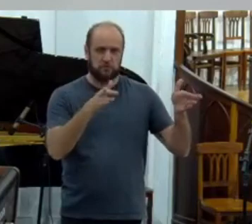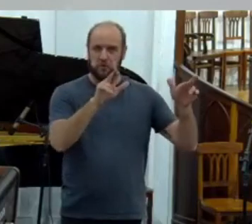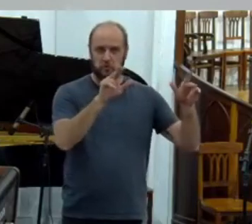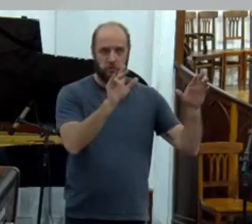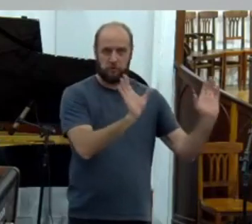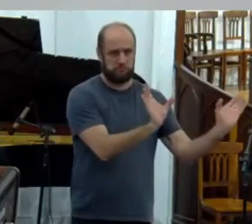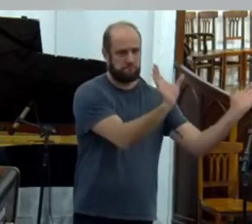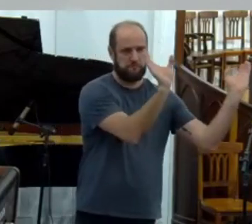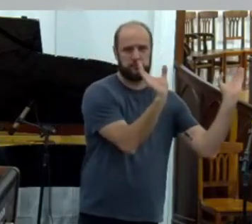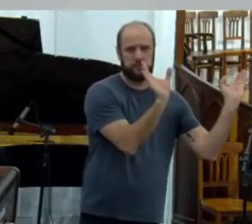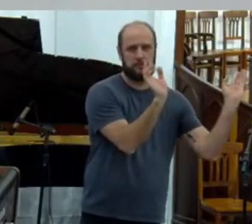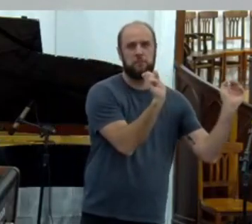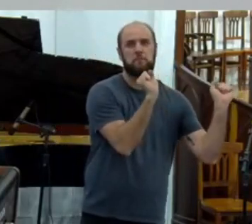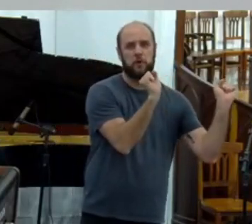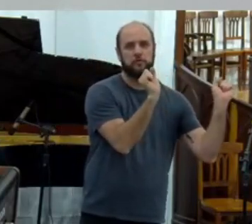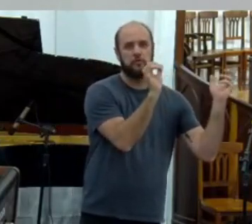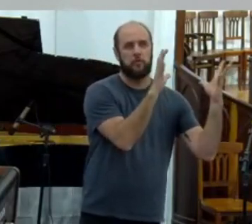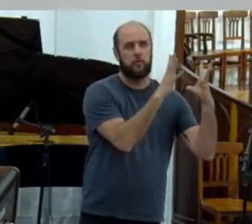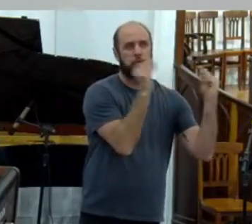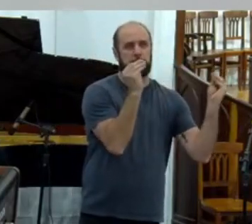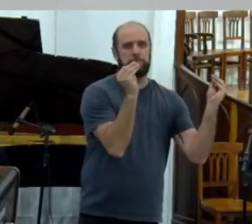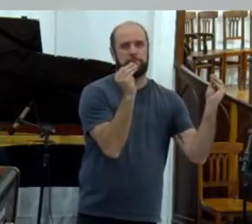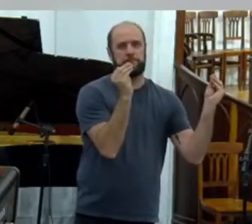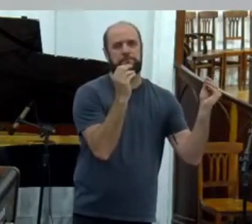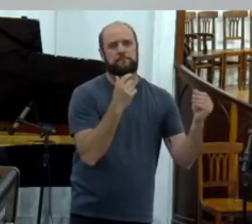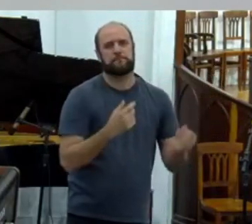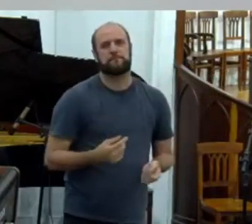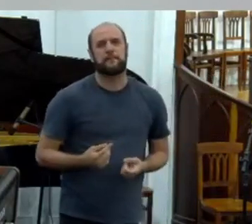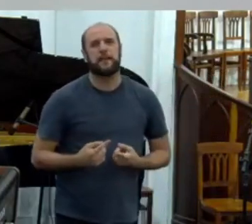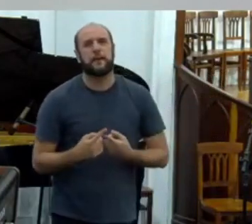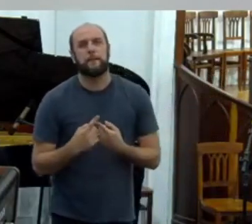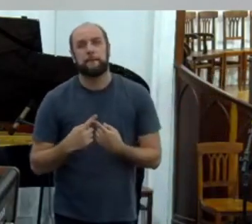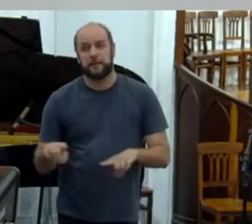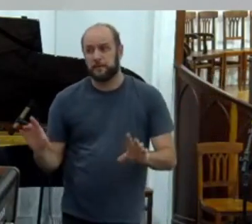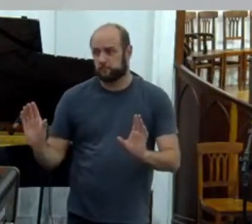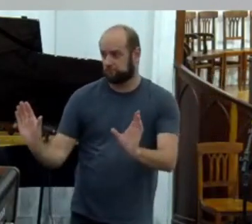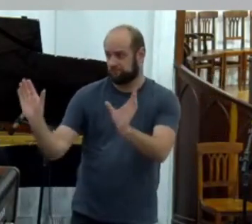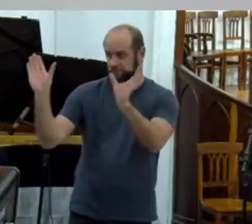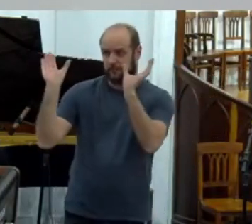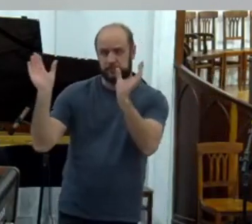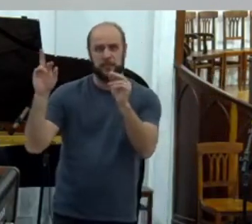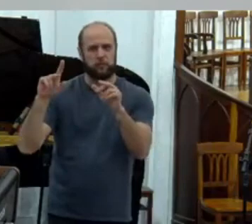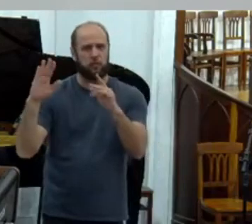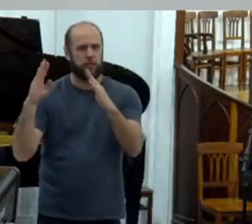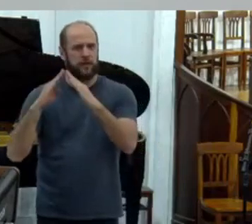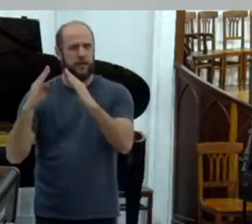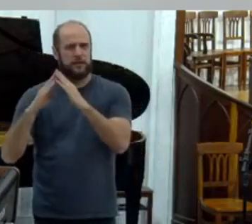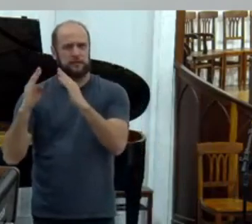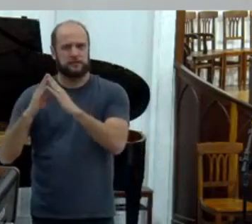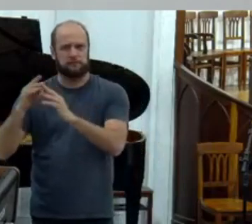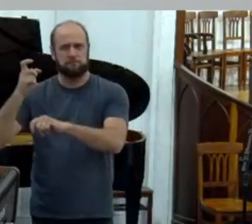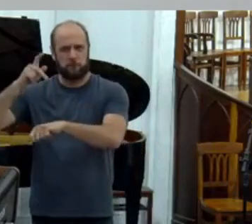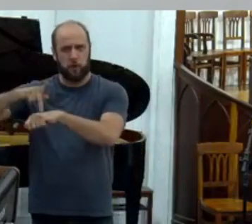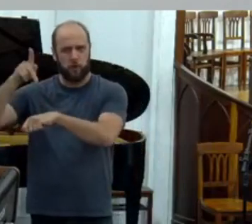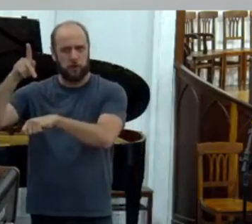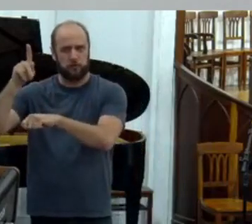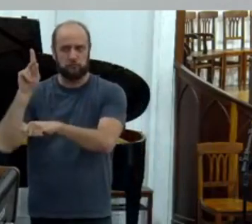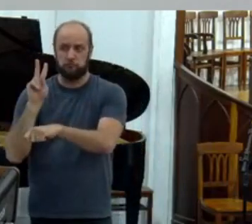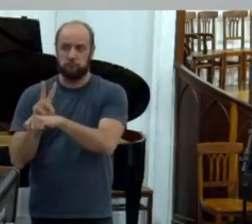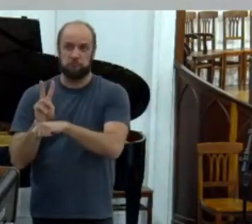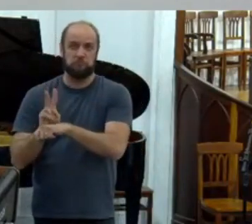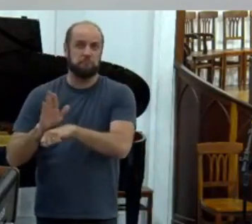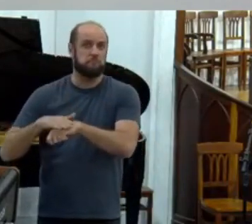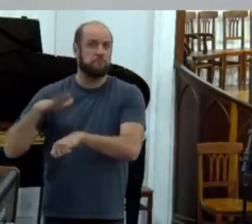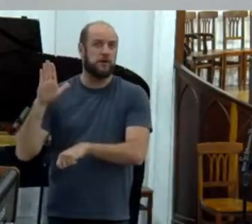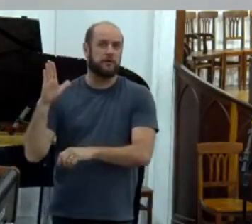ele pode desaparecer. Mas um castelo sobre uma rocha, como uma casa sobre uma rocha, está muito mais protegido, muito